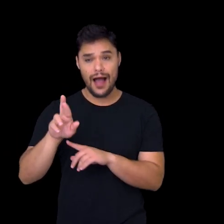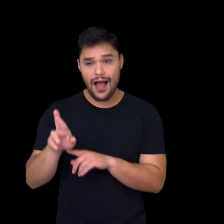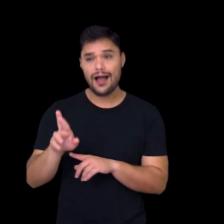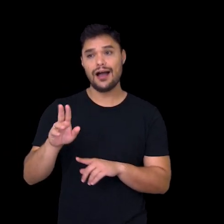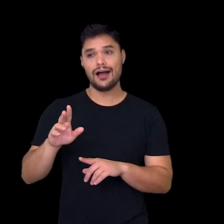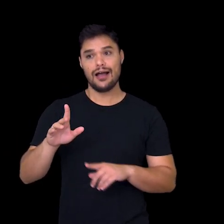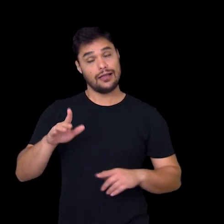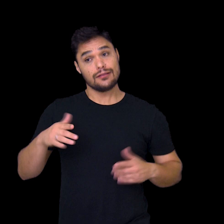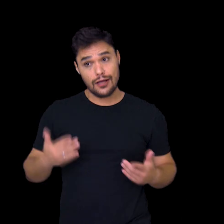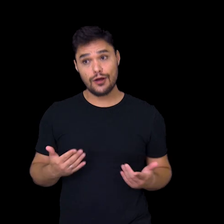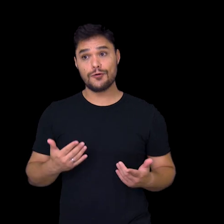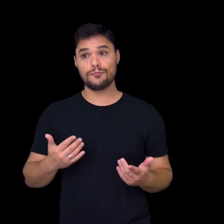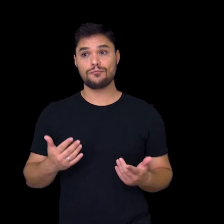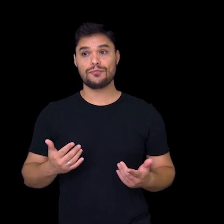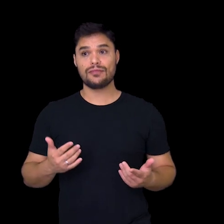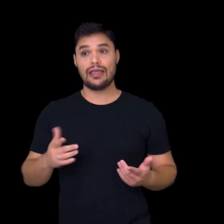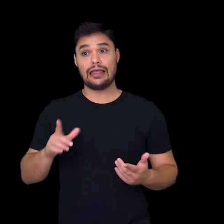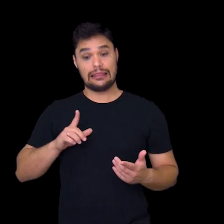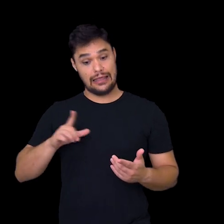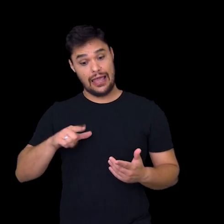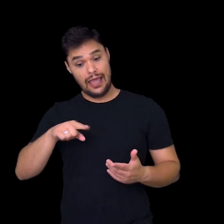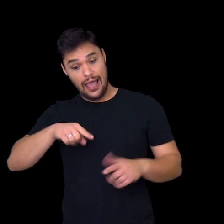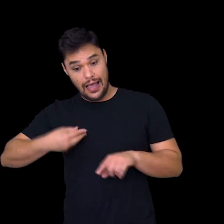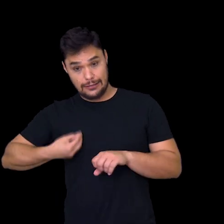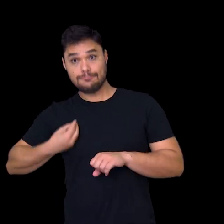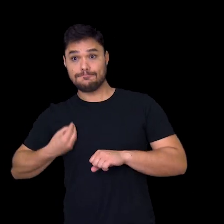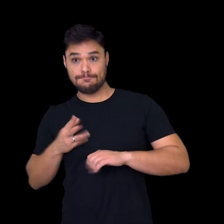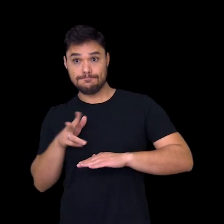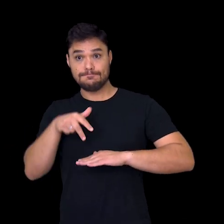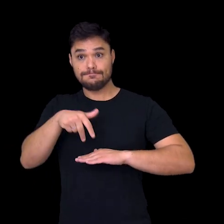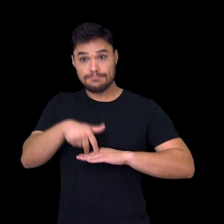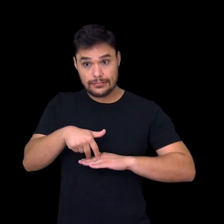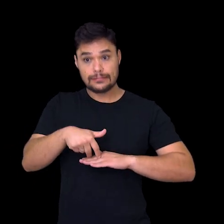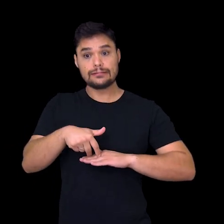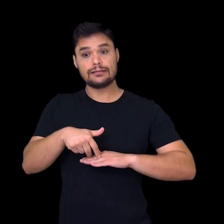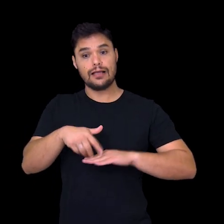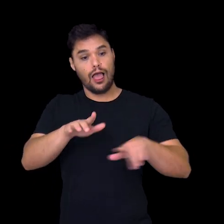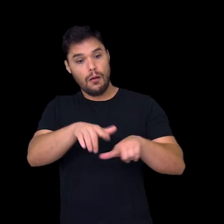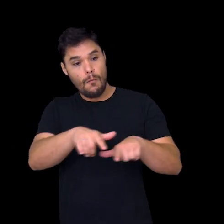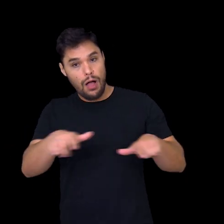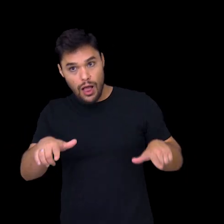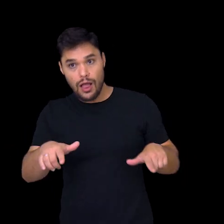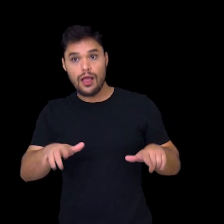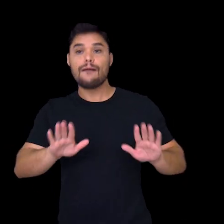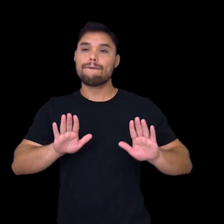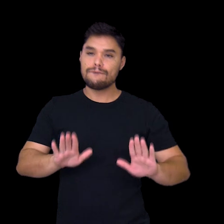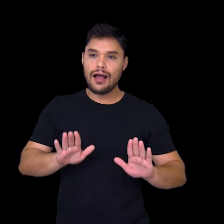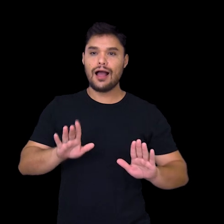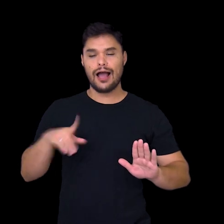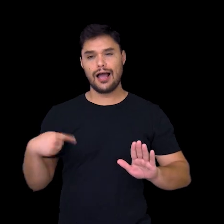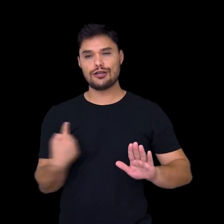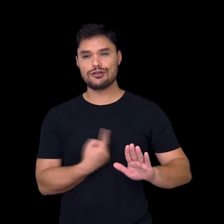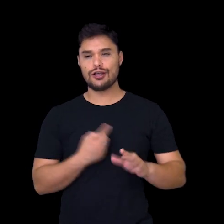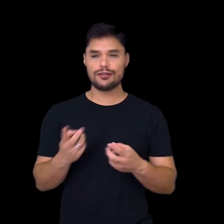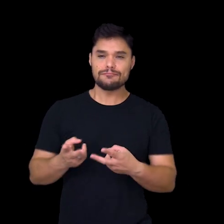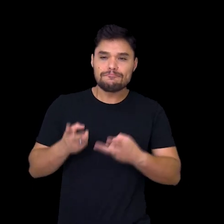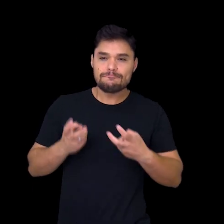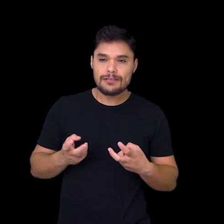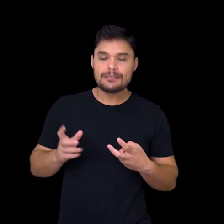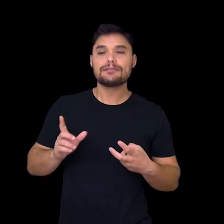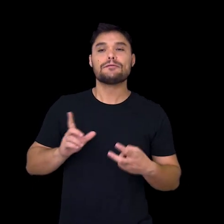Chacriabá. Então, essa presença, mesmo que para dizer de um vazio, é uma presença que a gente pode